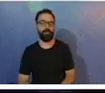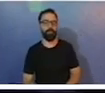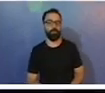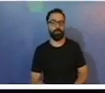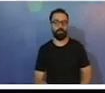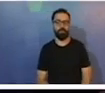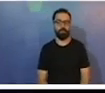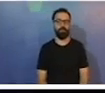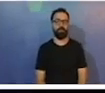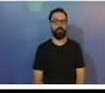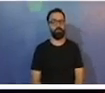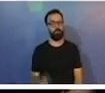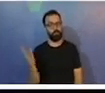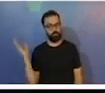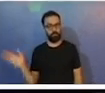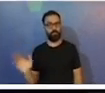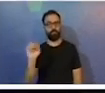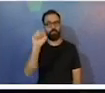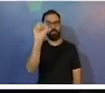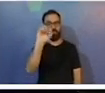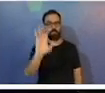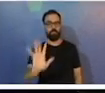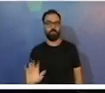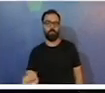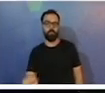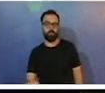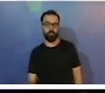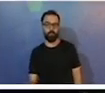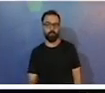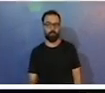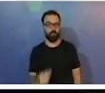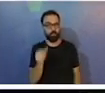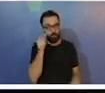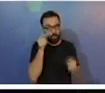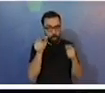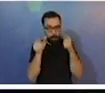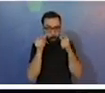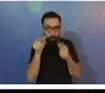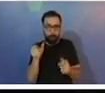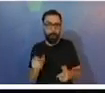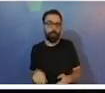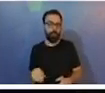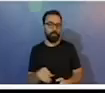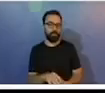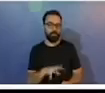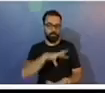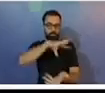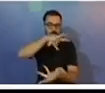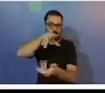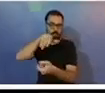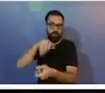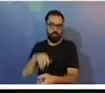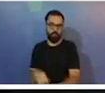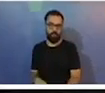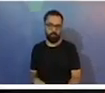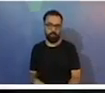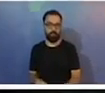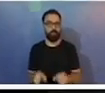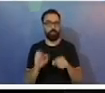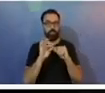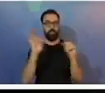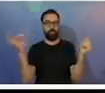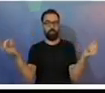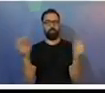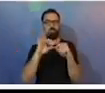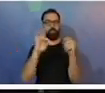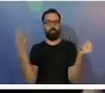Hã? Mas vamos continuar. Vocês observaram que no mapa mundi há mais linhas